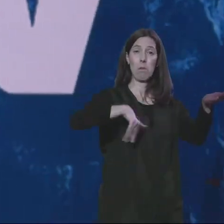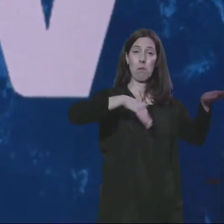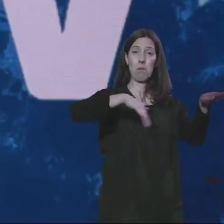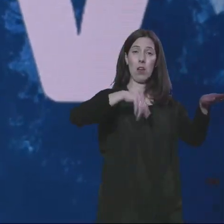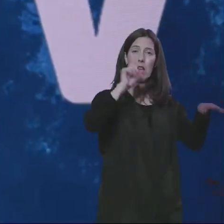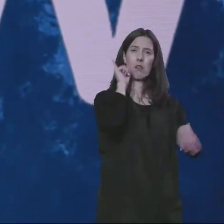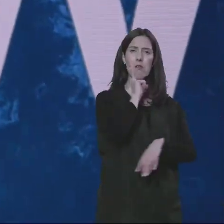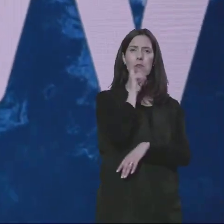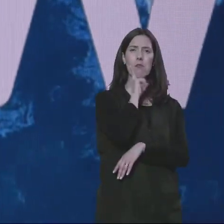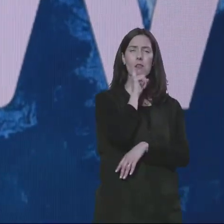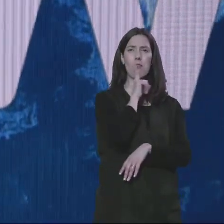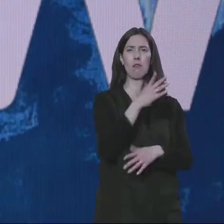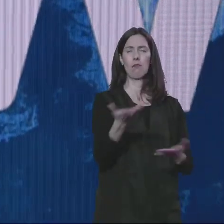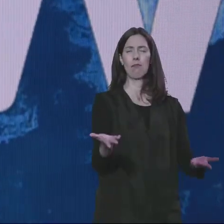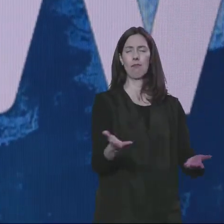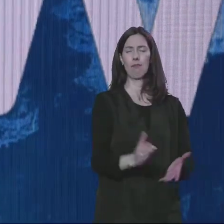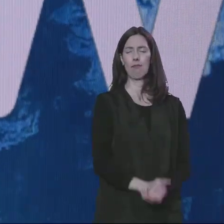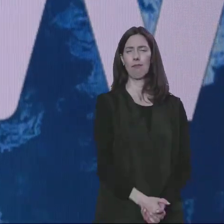Flórida,